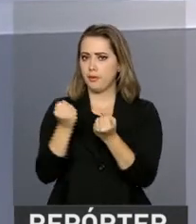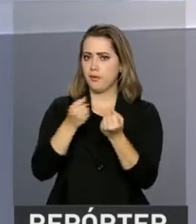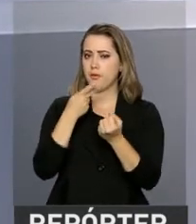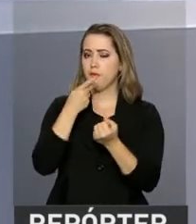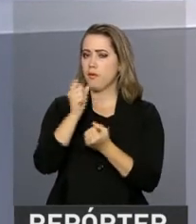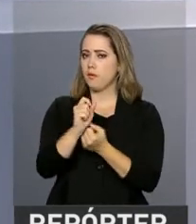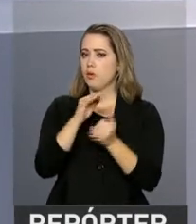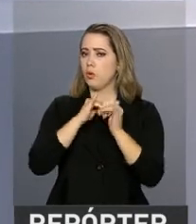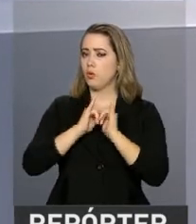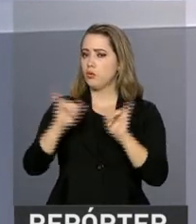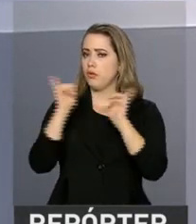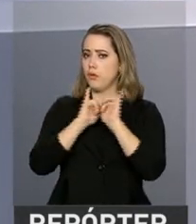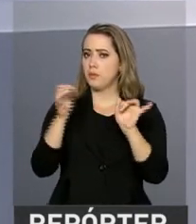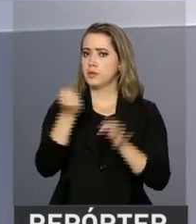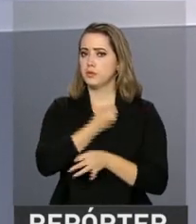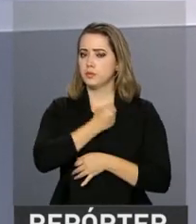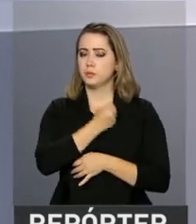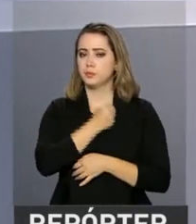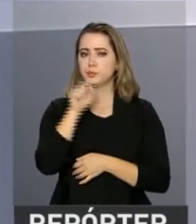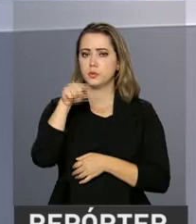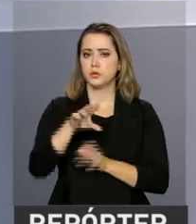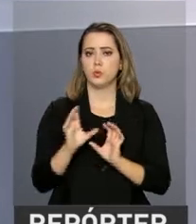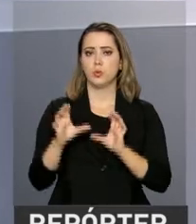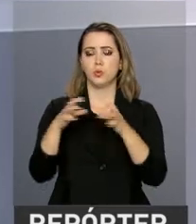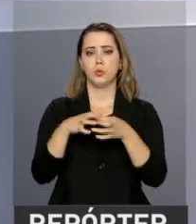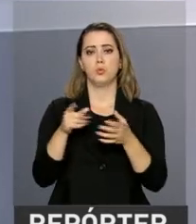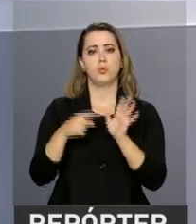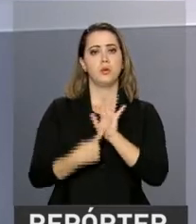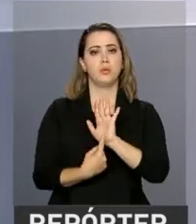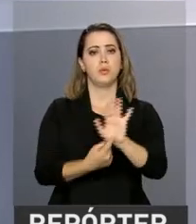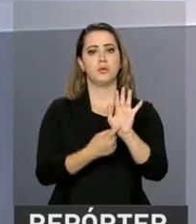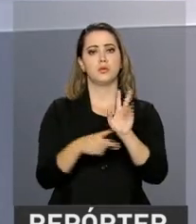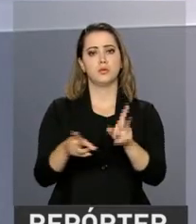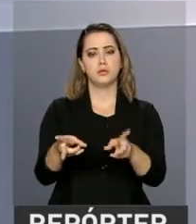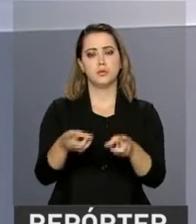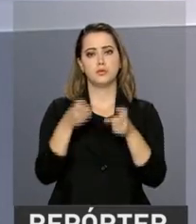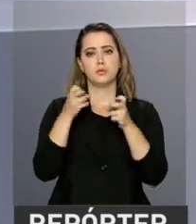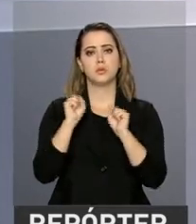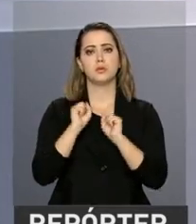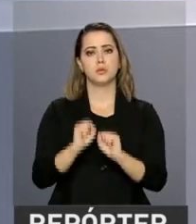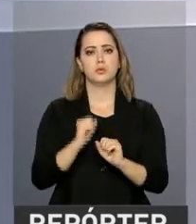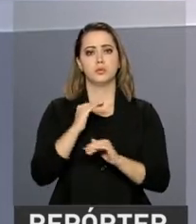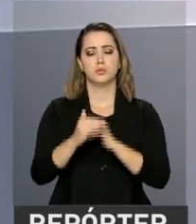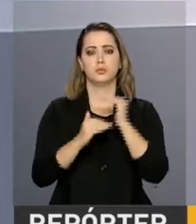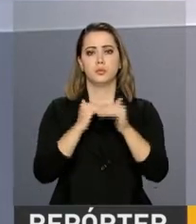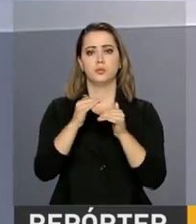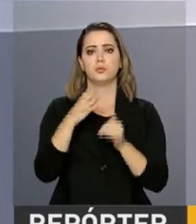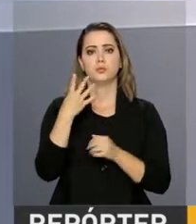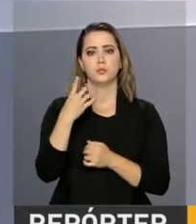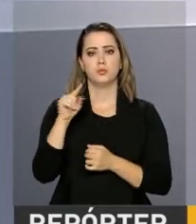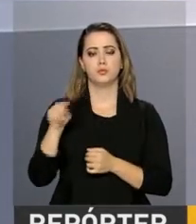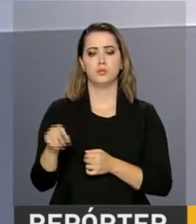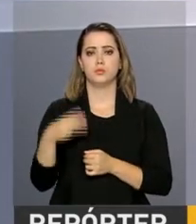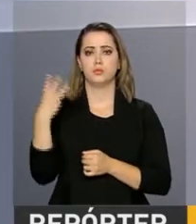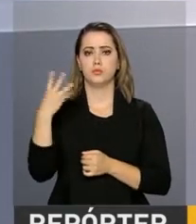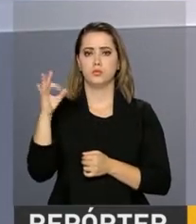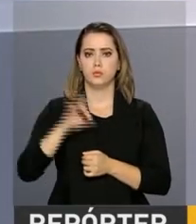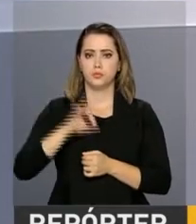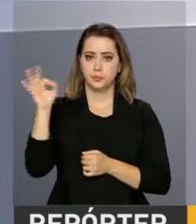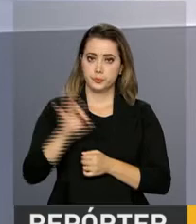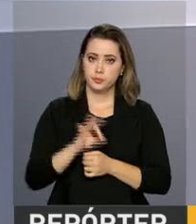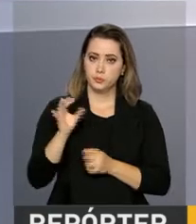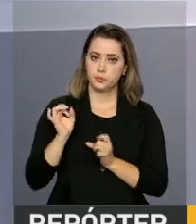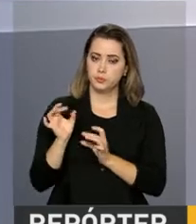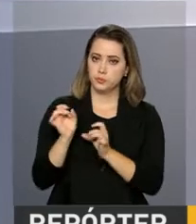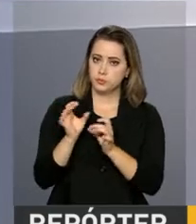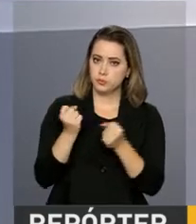atualizados com novas projeções para o setor que mostram a expectativa de um potencial crescimento de 4,3 por